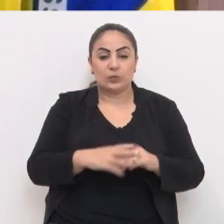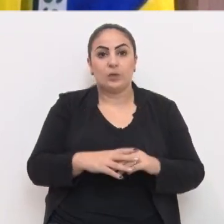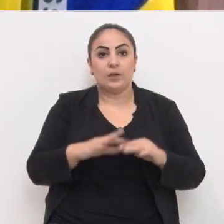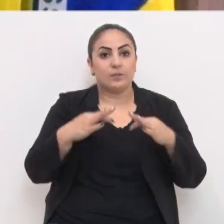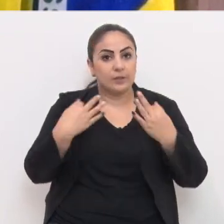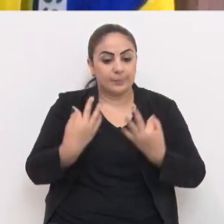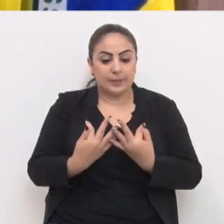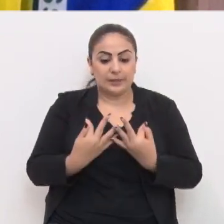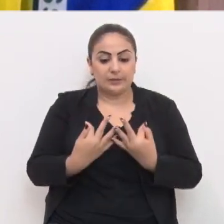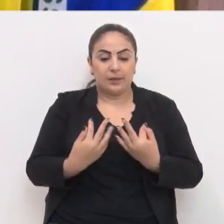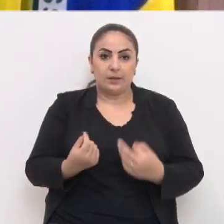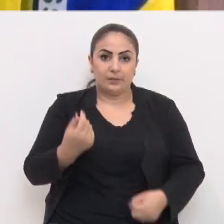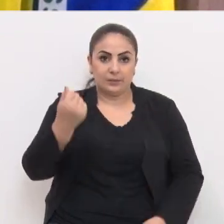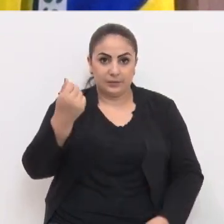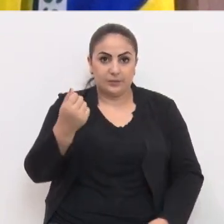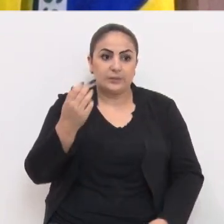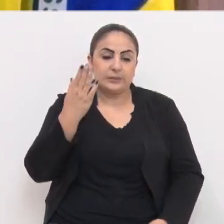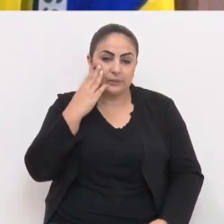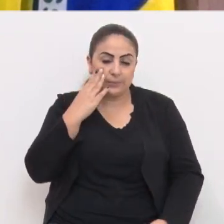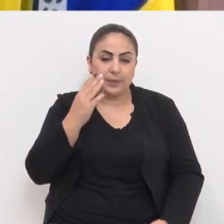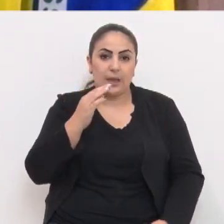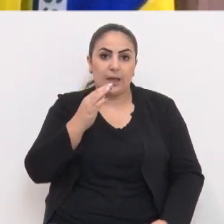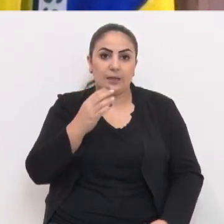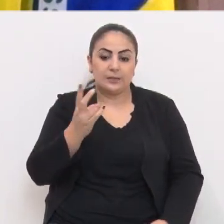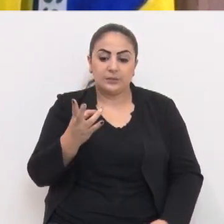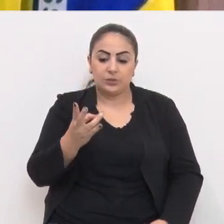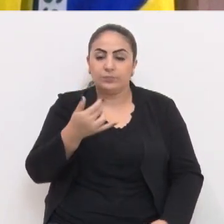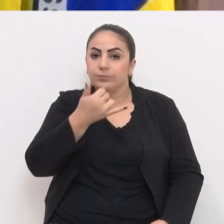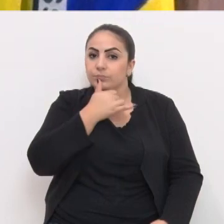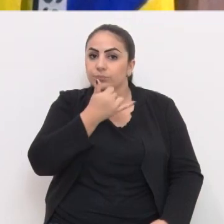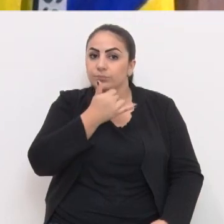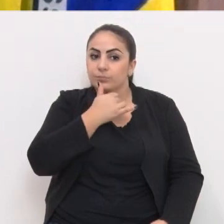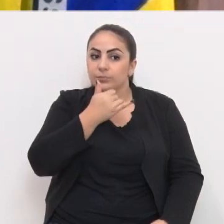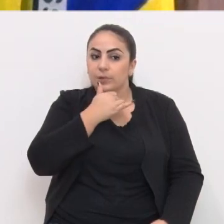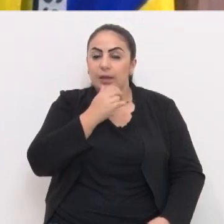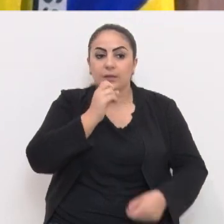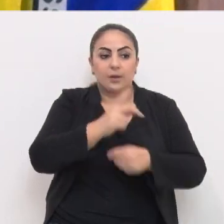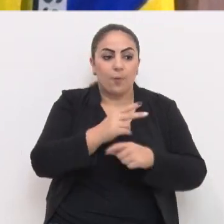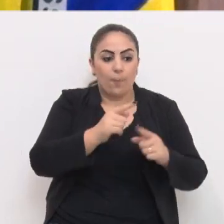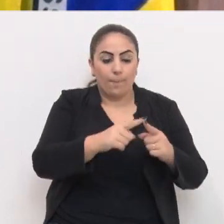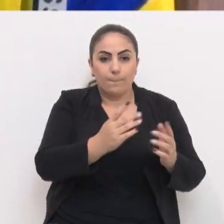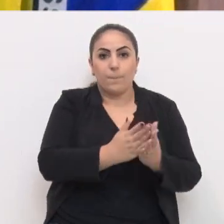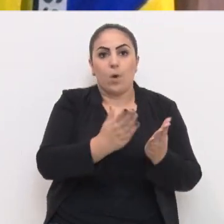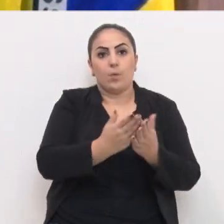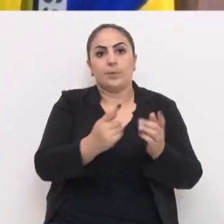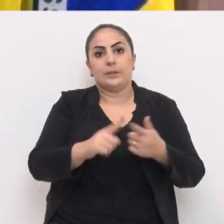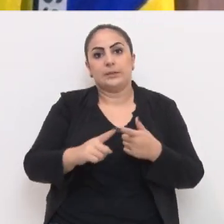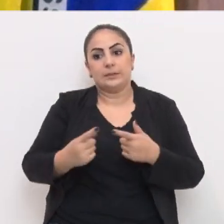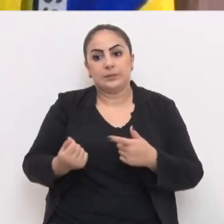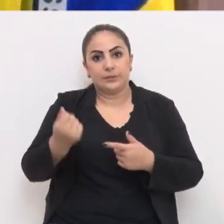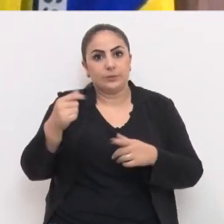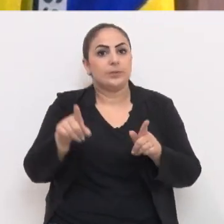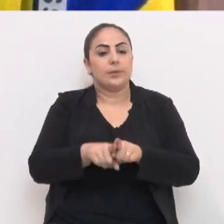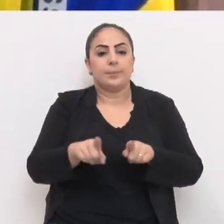famílias de grande poder aquisitivo, porque as drogas, infelizmente, ela ataca o pobre e ataca o rico também, né?